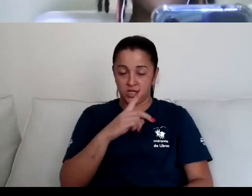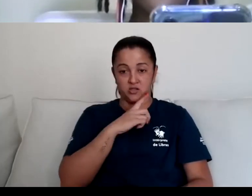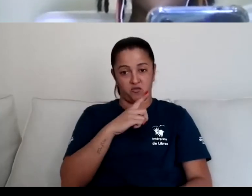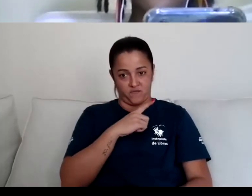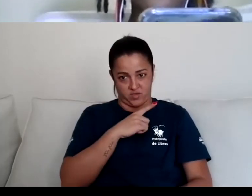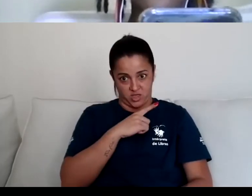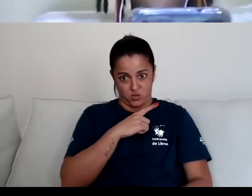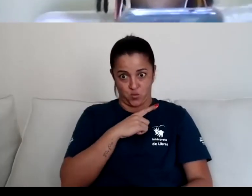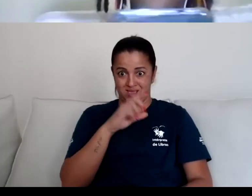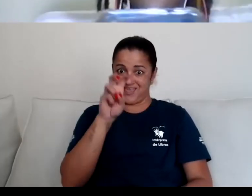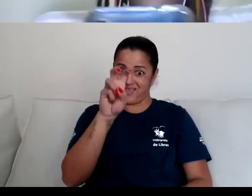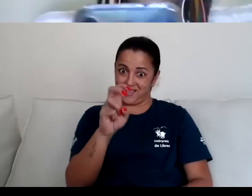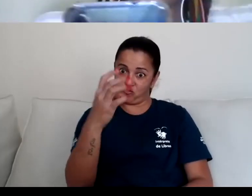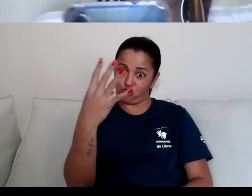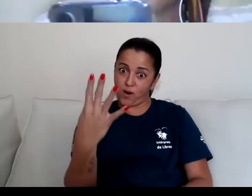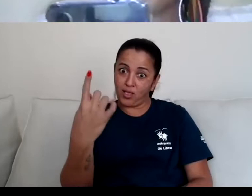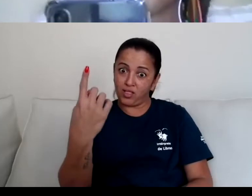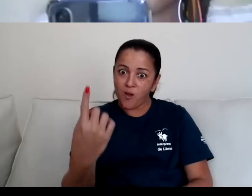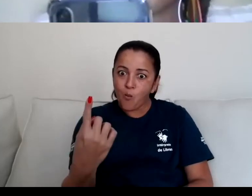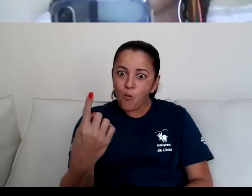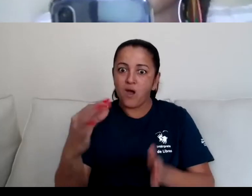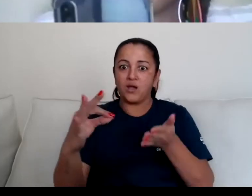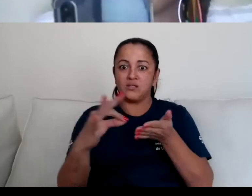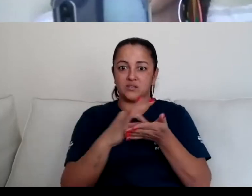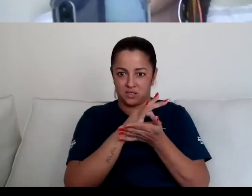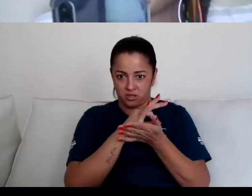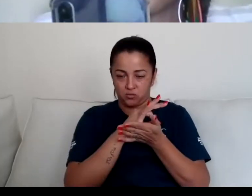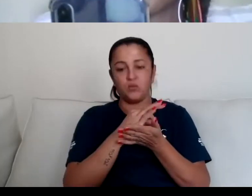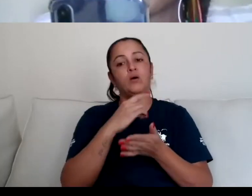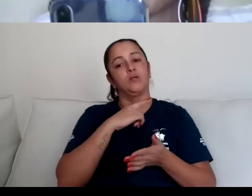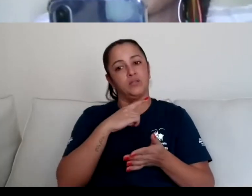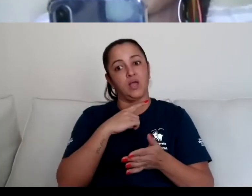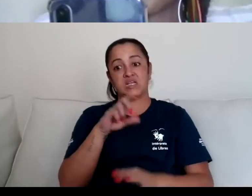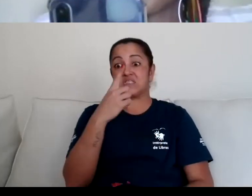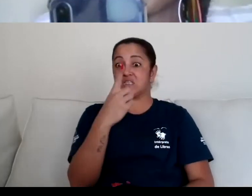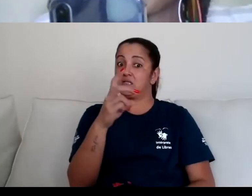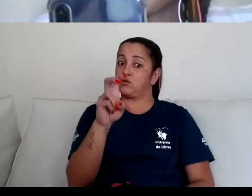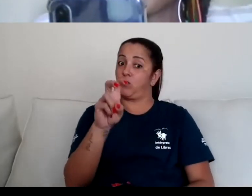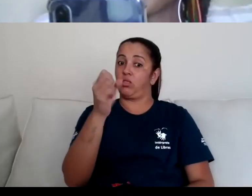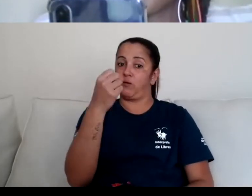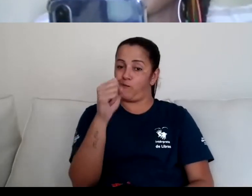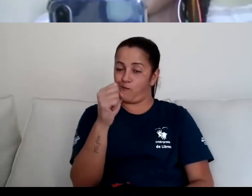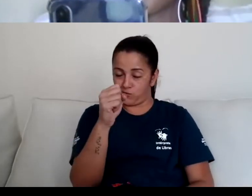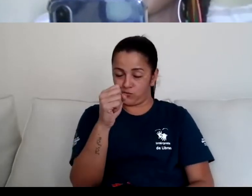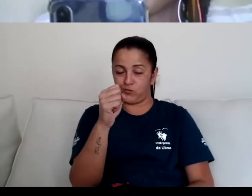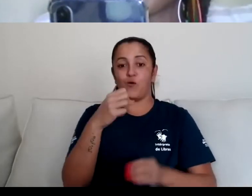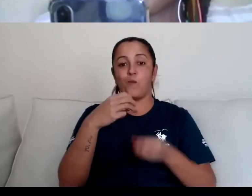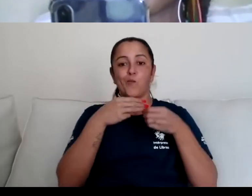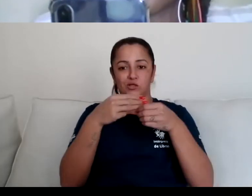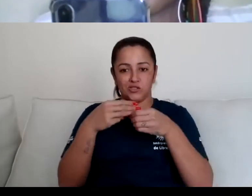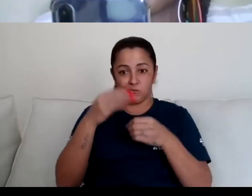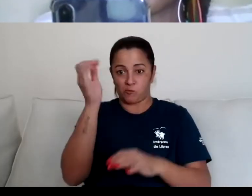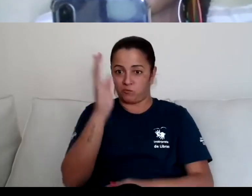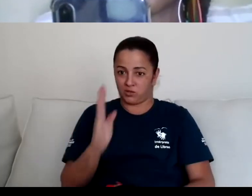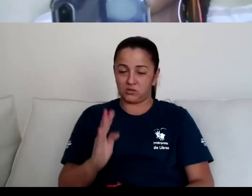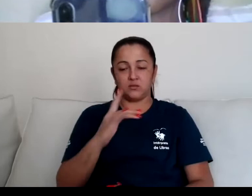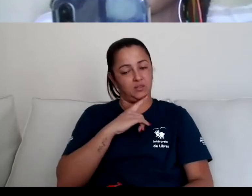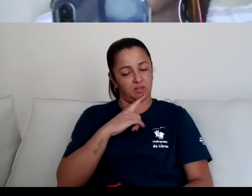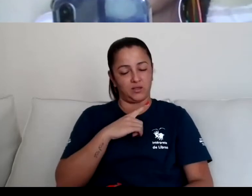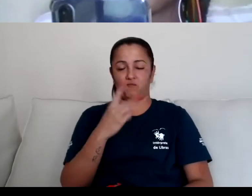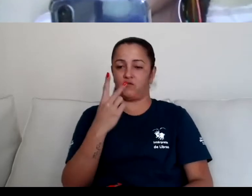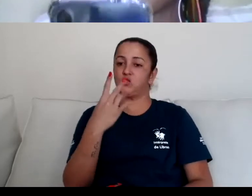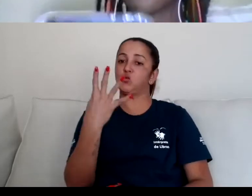541 inscritos de 158 municípios brasileiros, de 24